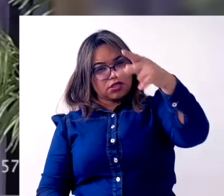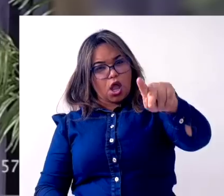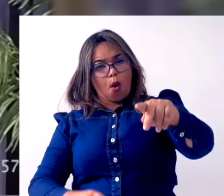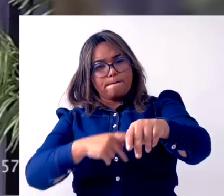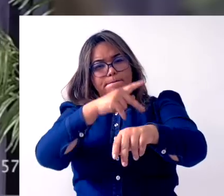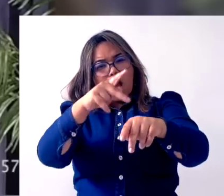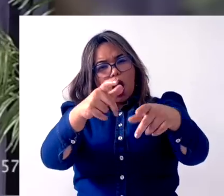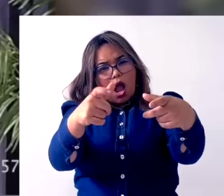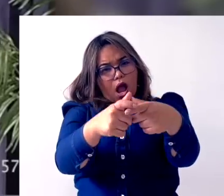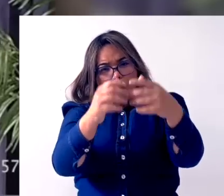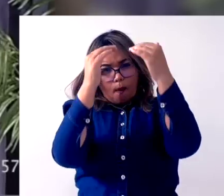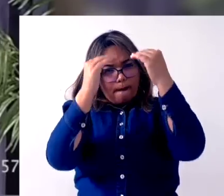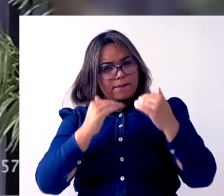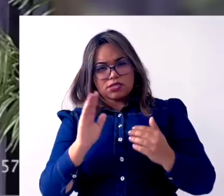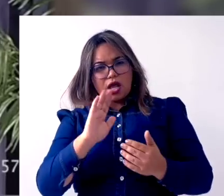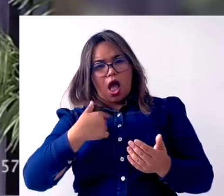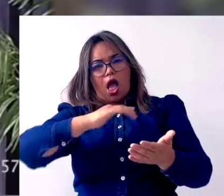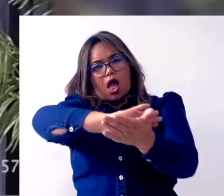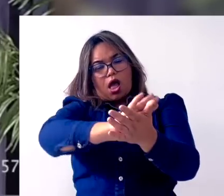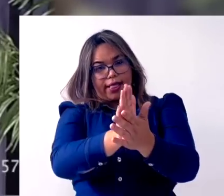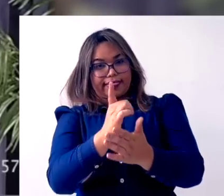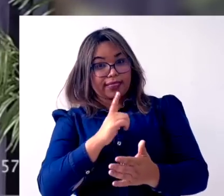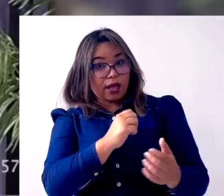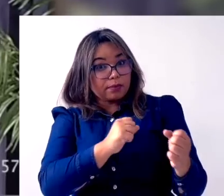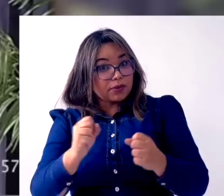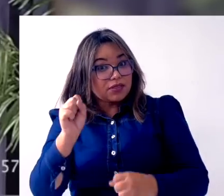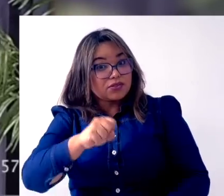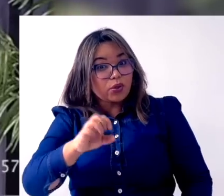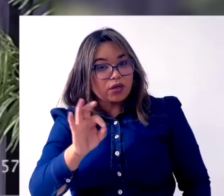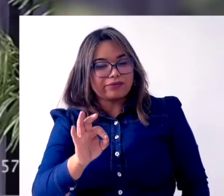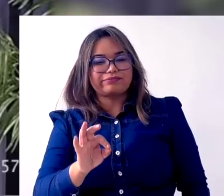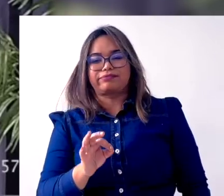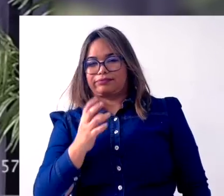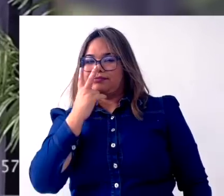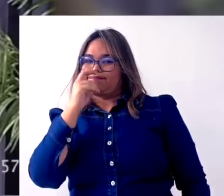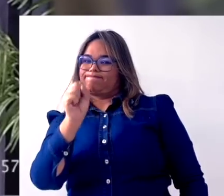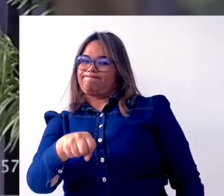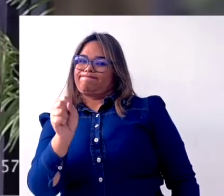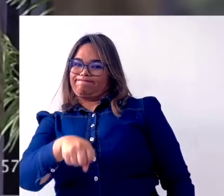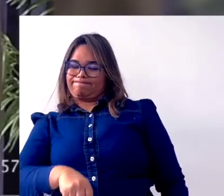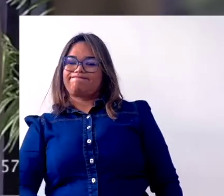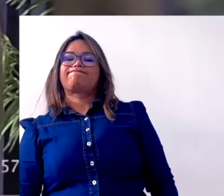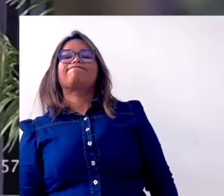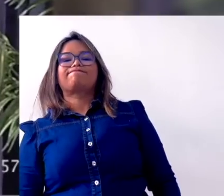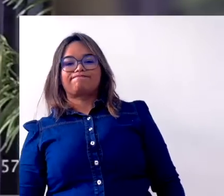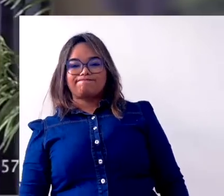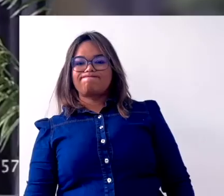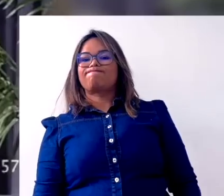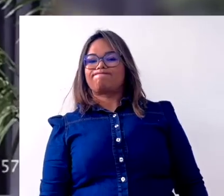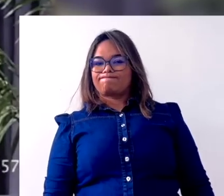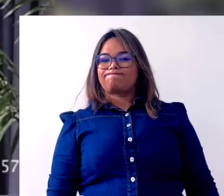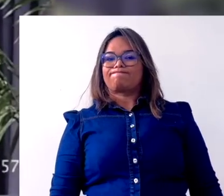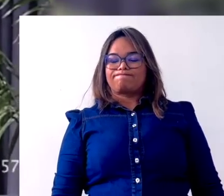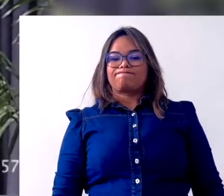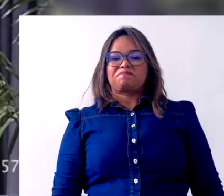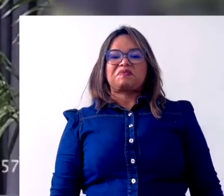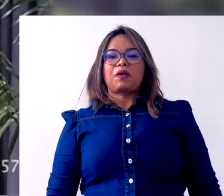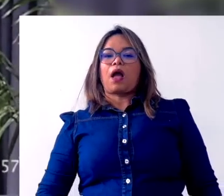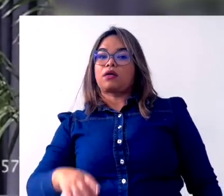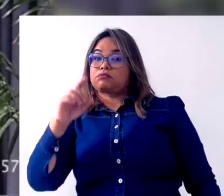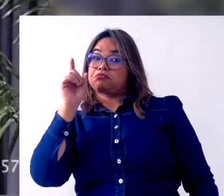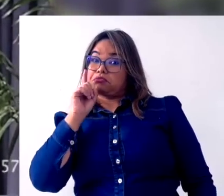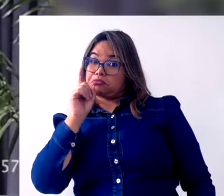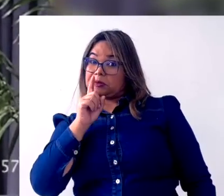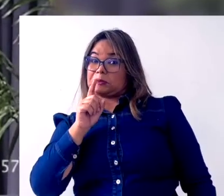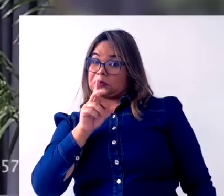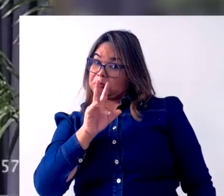vou destruí-lo? Sim ou não? Eu acho que sim. Ele tem poder de fazer isso. E ele certamente o fará. E